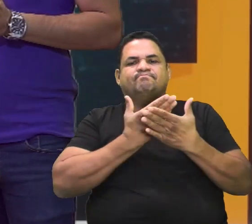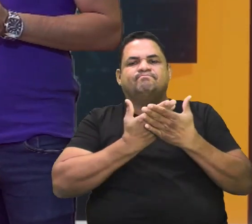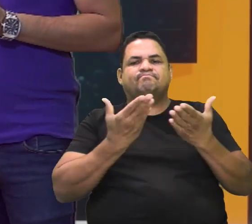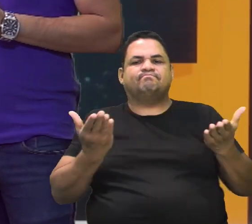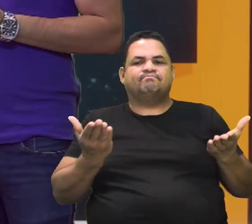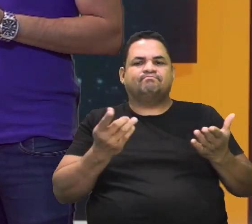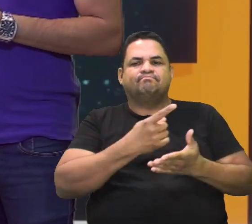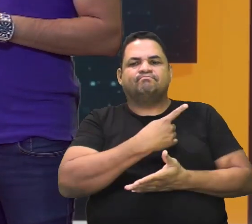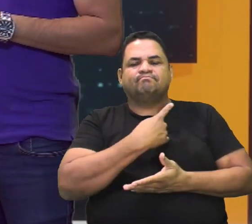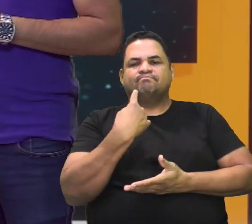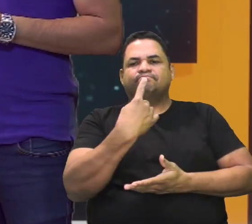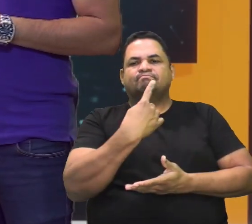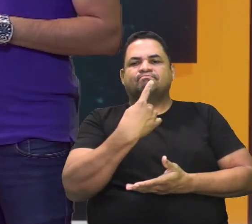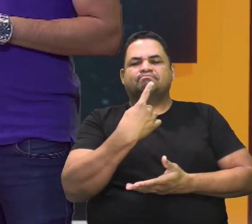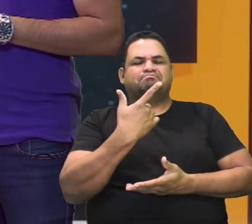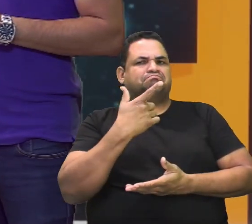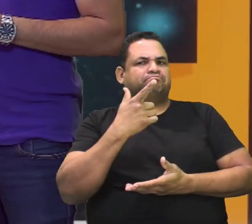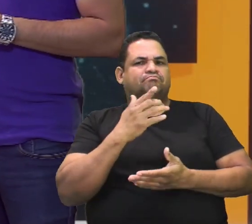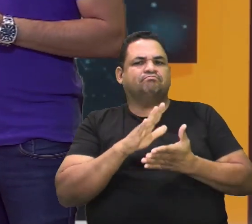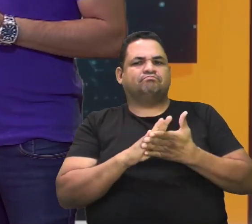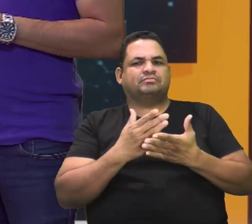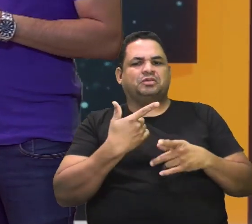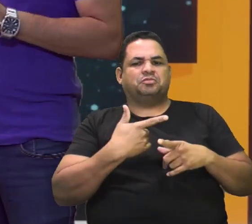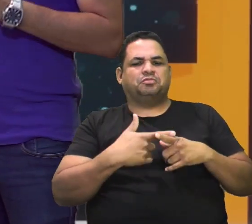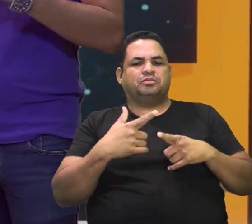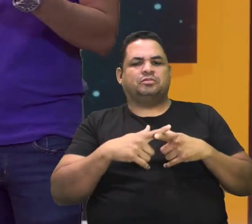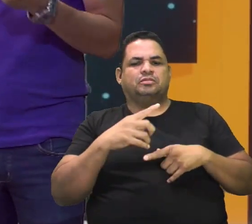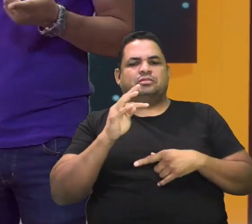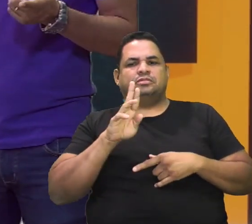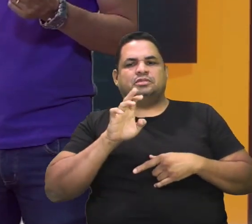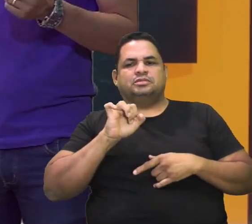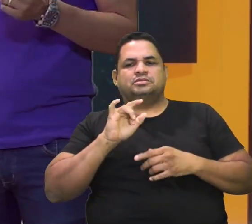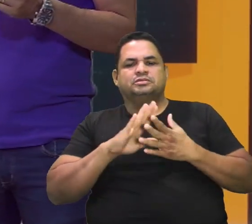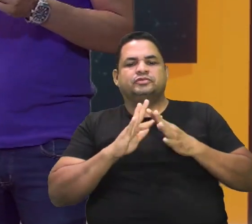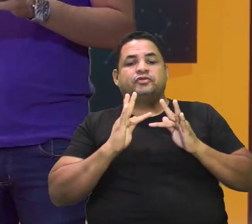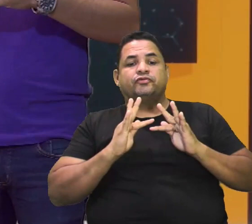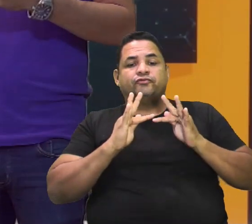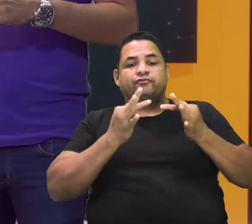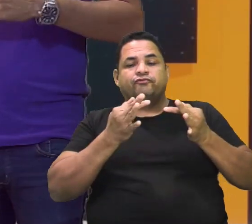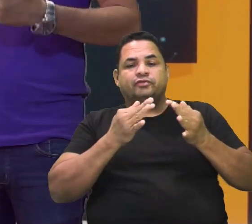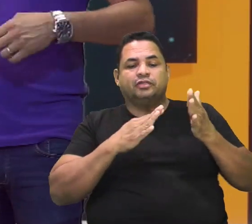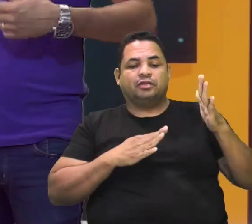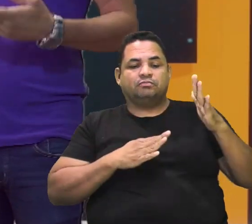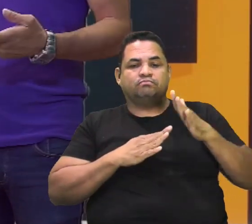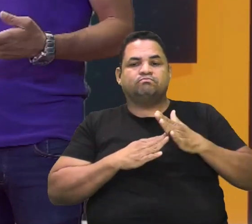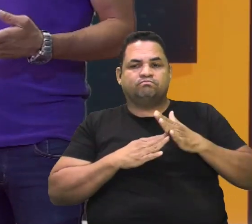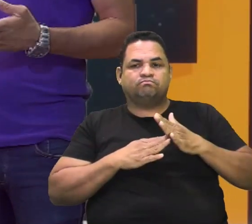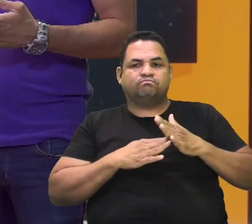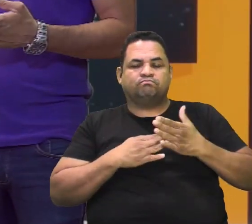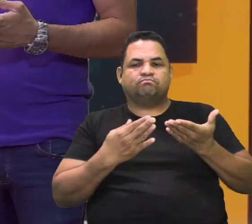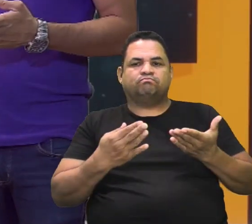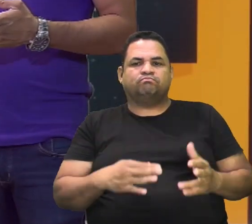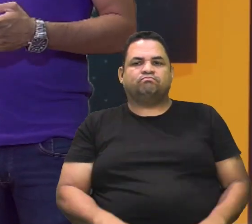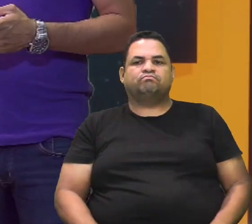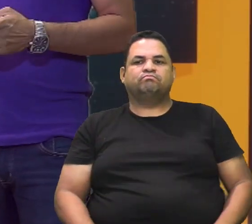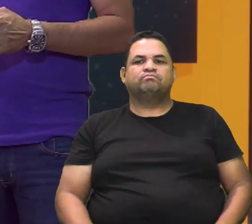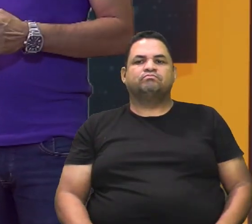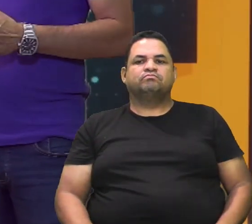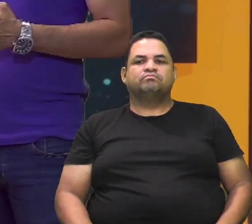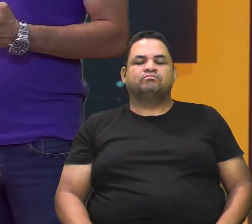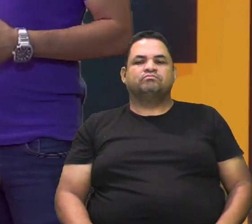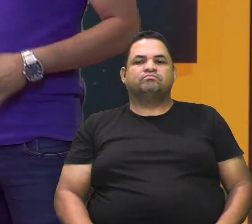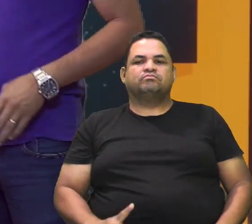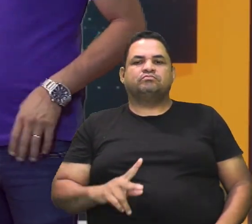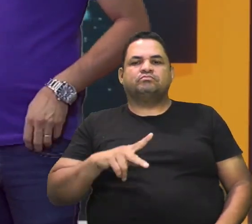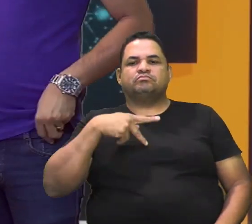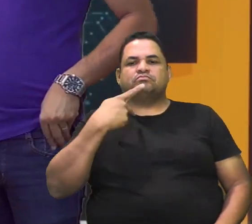aula, nós já tivemos um caso de tangência, que foi o último, que ele pediu para ver se era tangente, E aí ele